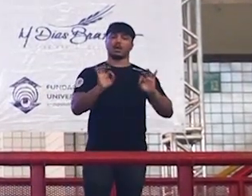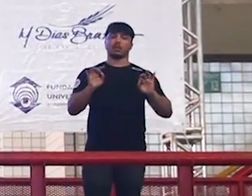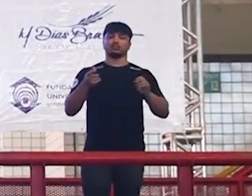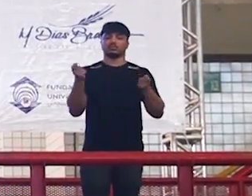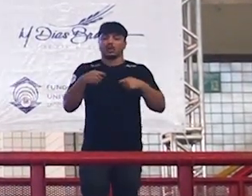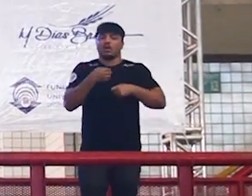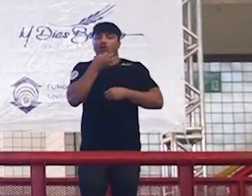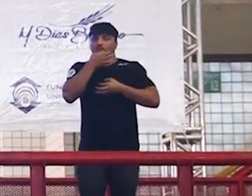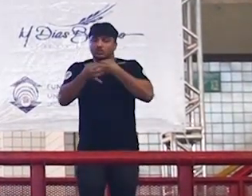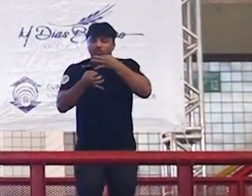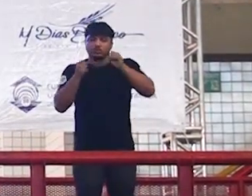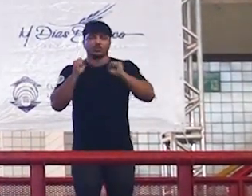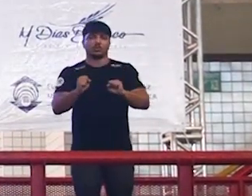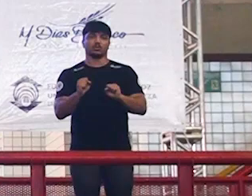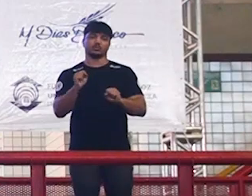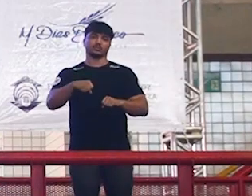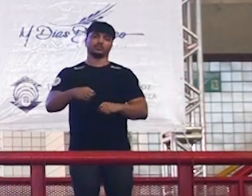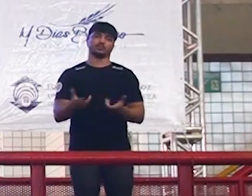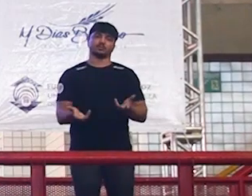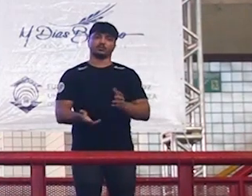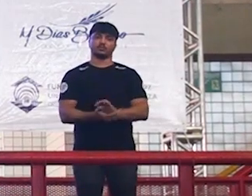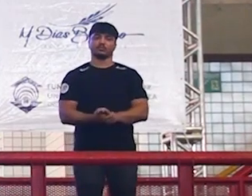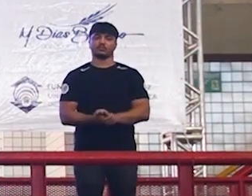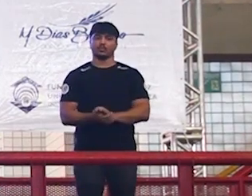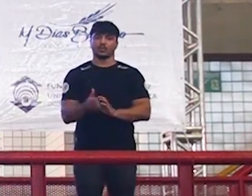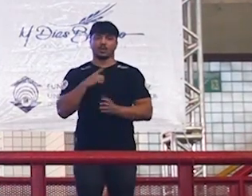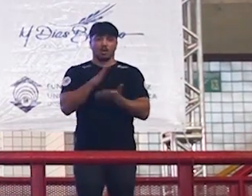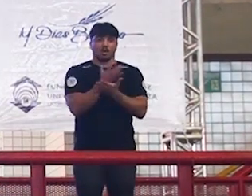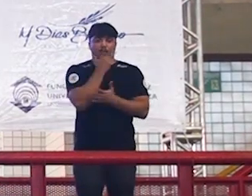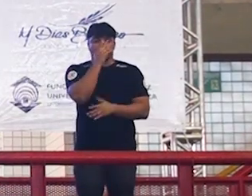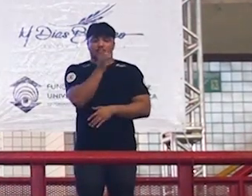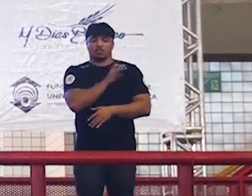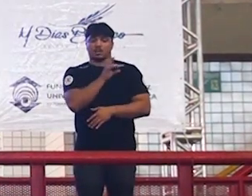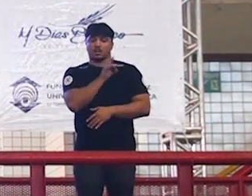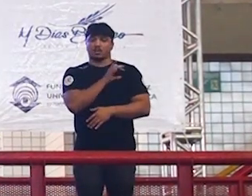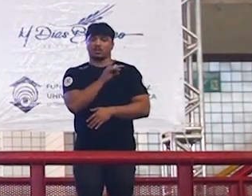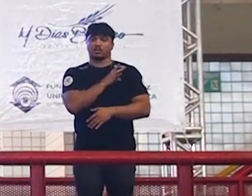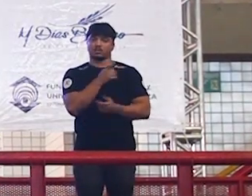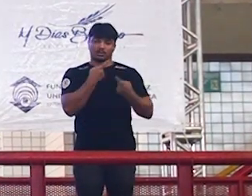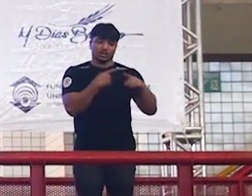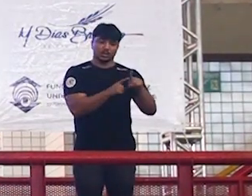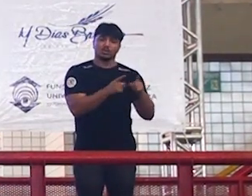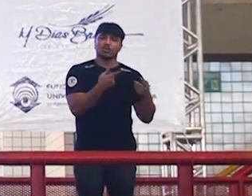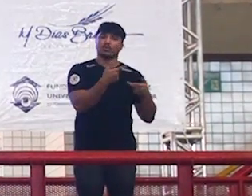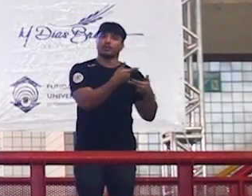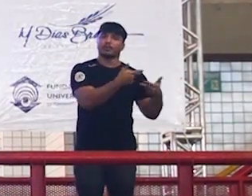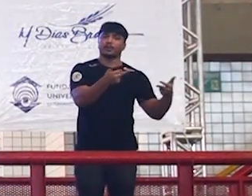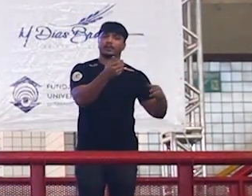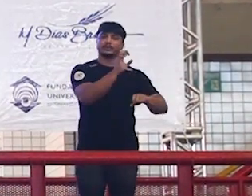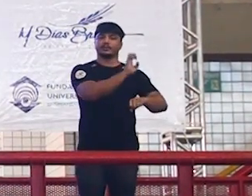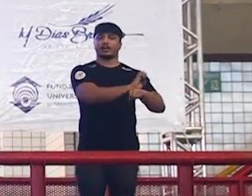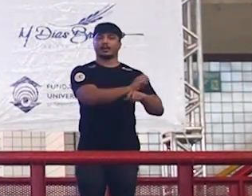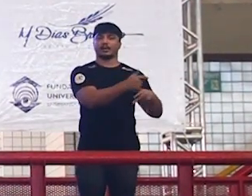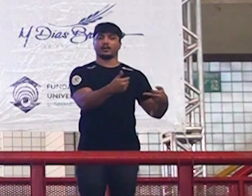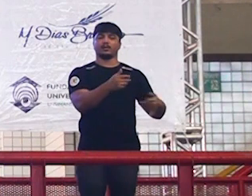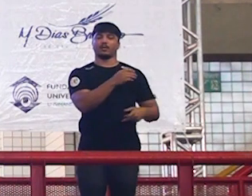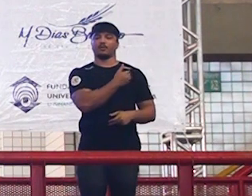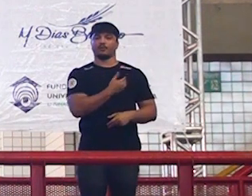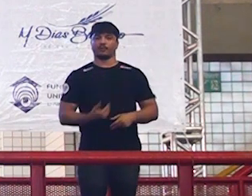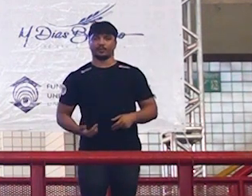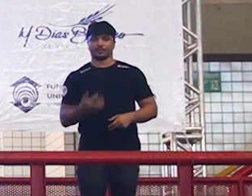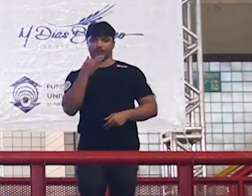essa opinião, essa crítica, sim. Tem aluno que tem medo de falar críticas em relação ao Estado, ao governo